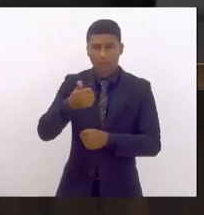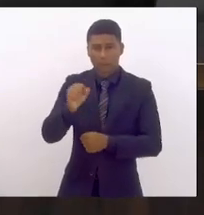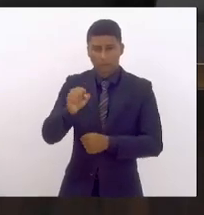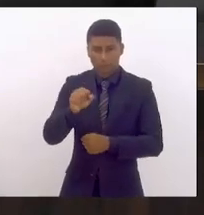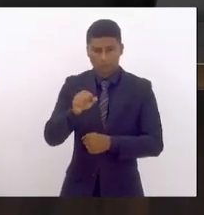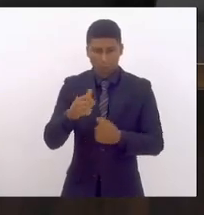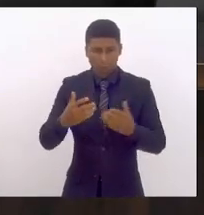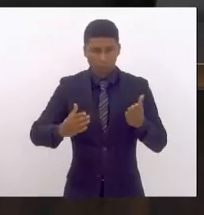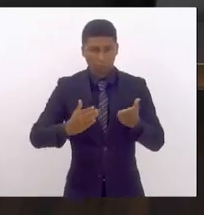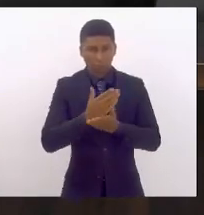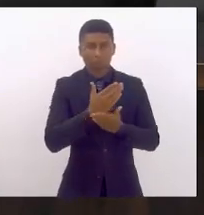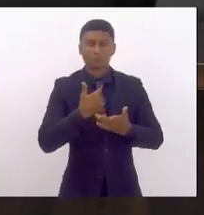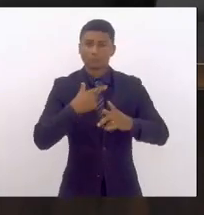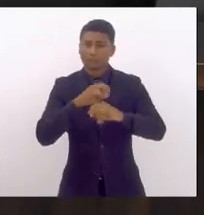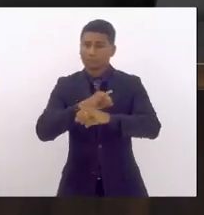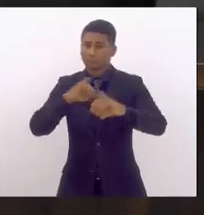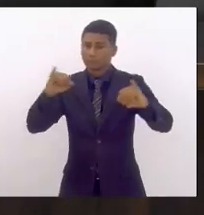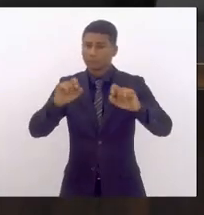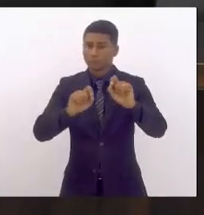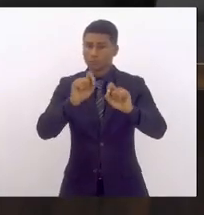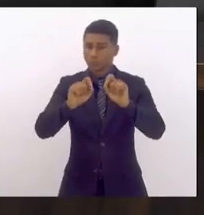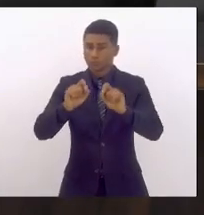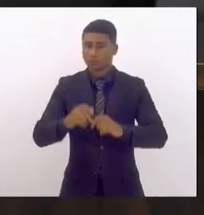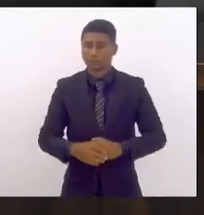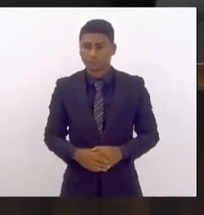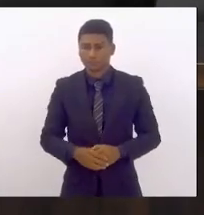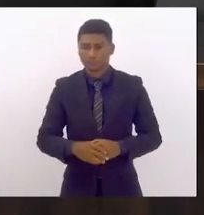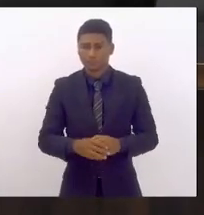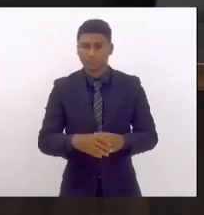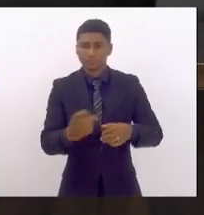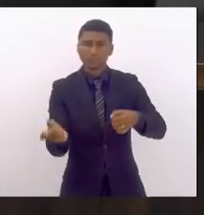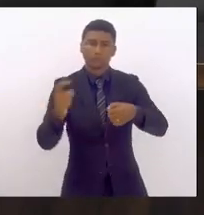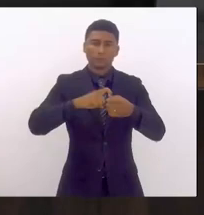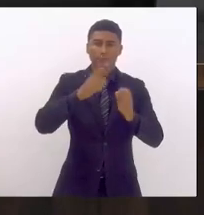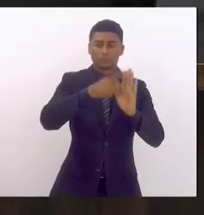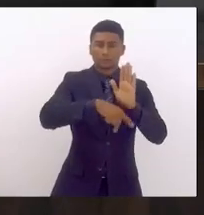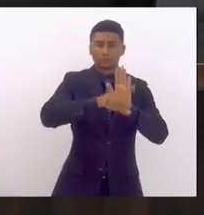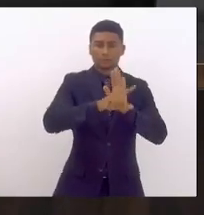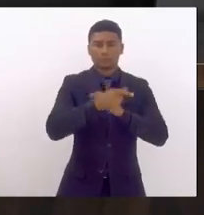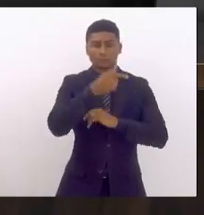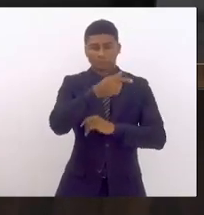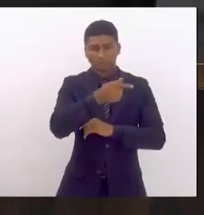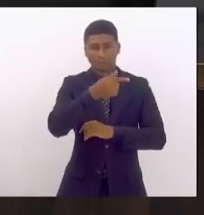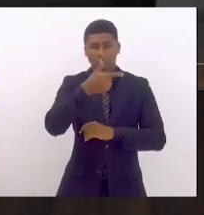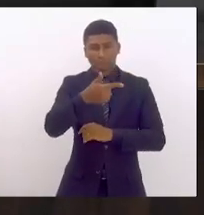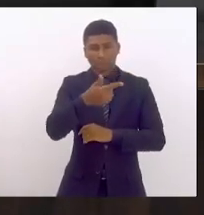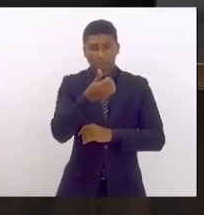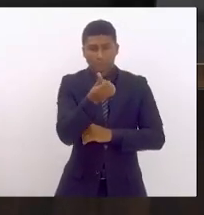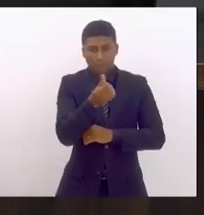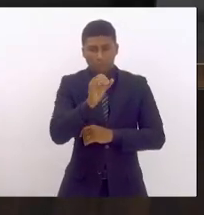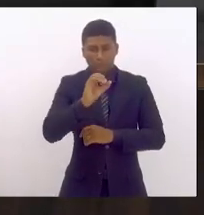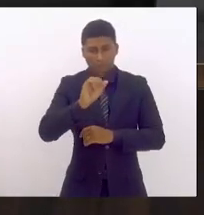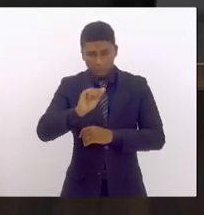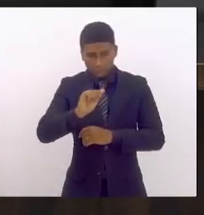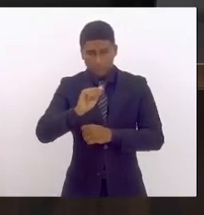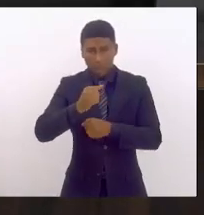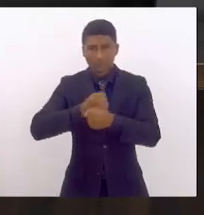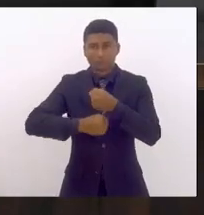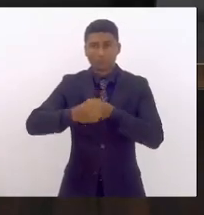a presença chama os trabalhos à ordem retorna ao projeto de lei 726 de 19